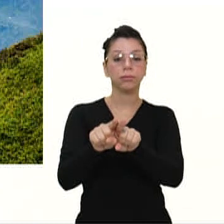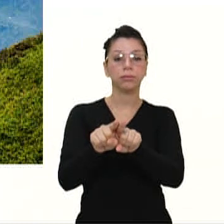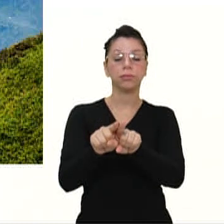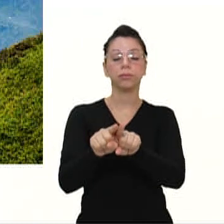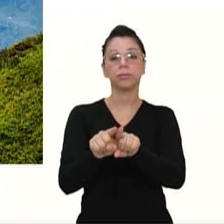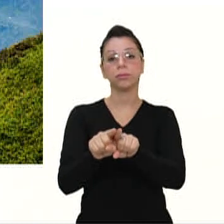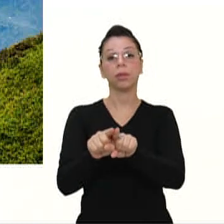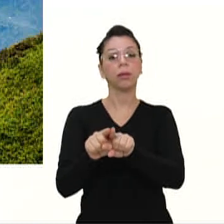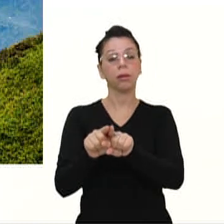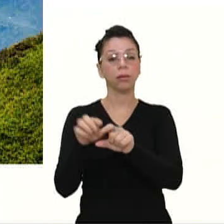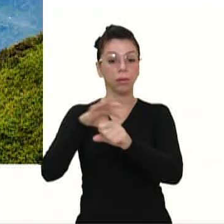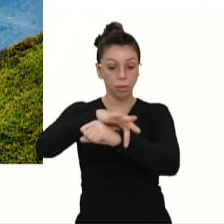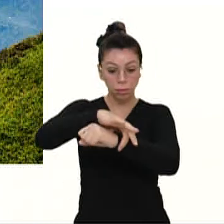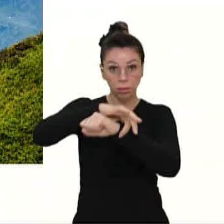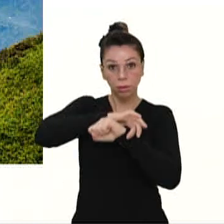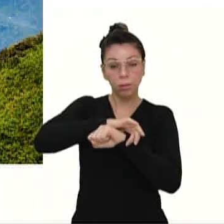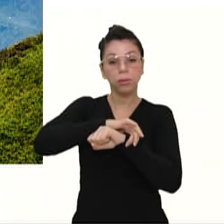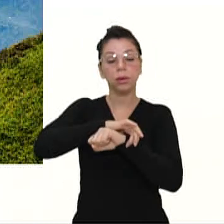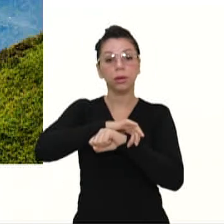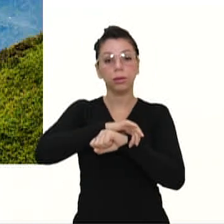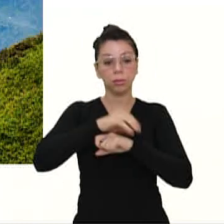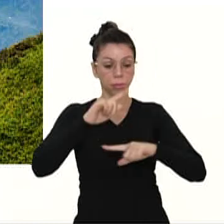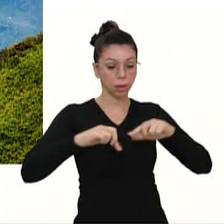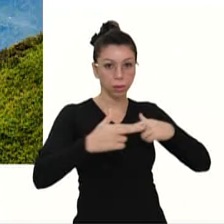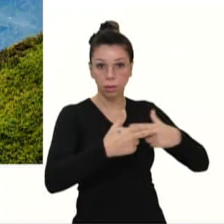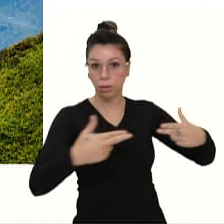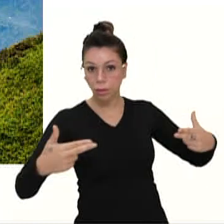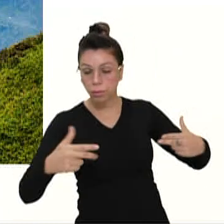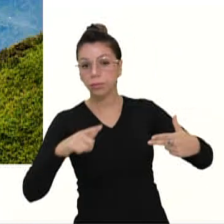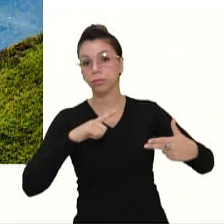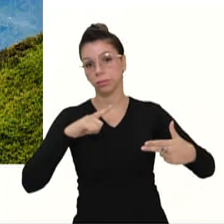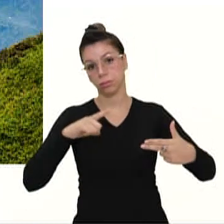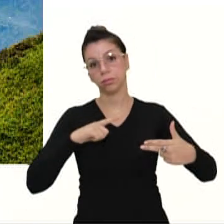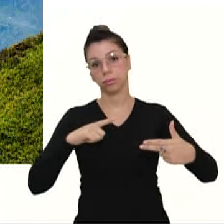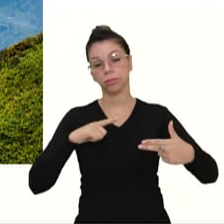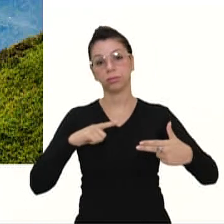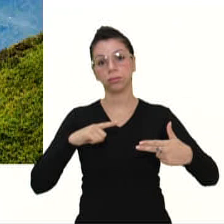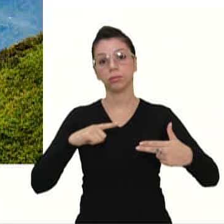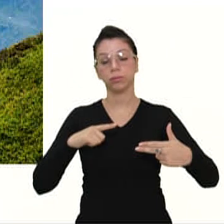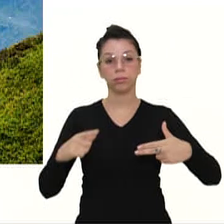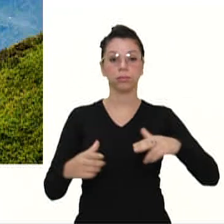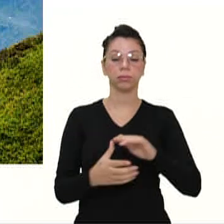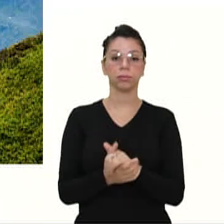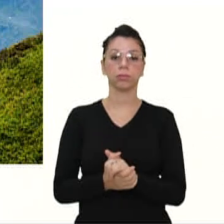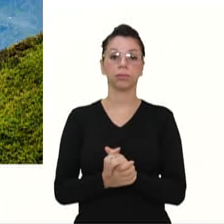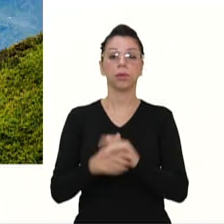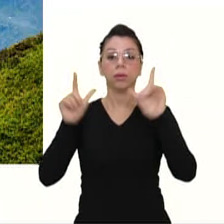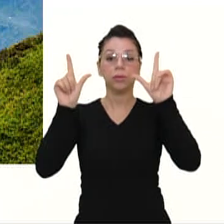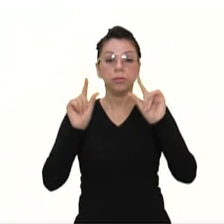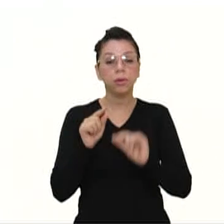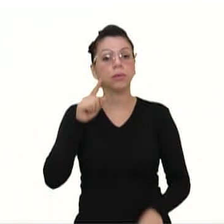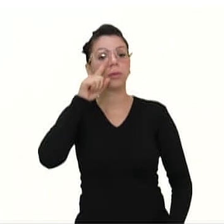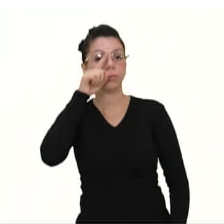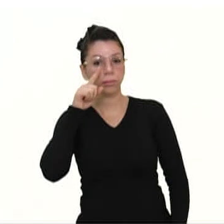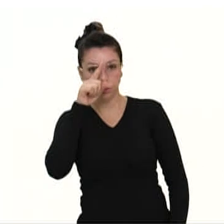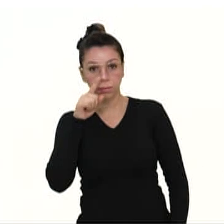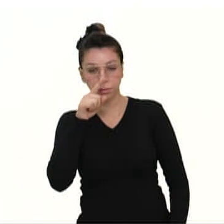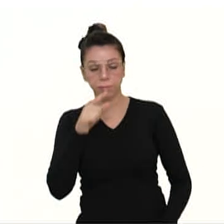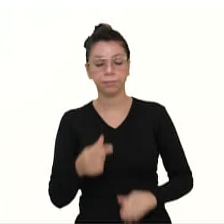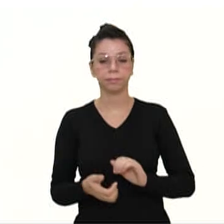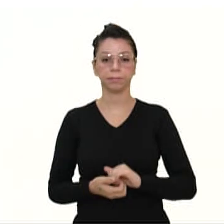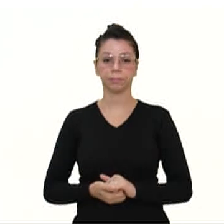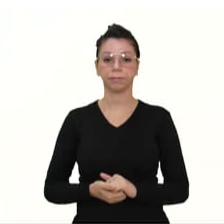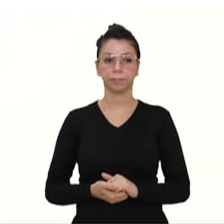equipamentos de segurança, tem toda uma segurança extra, né, amenizando esses riscos que são